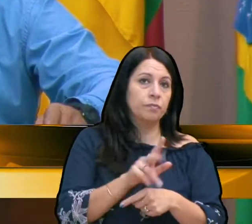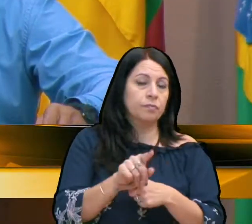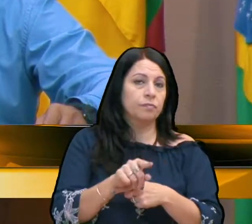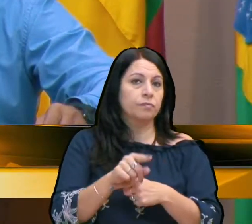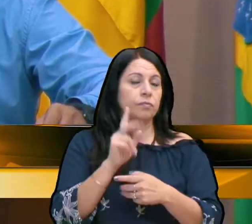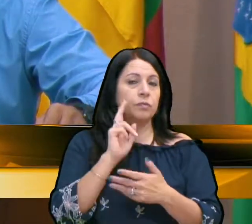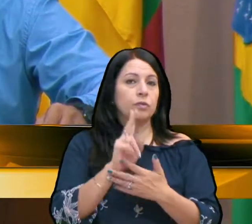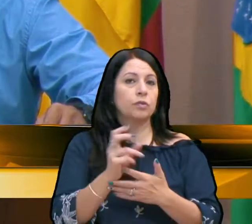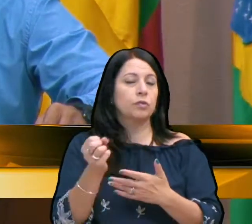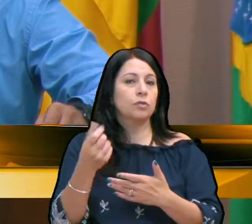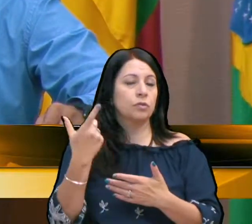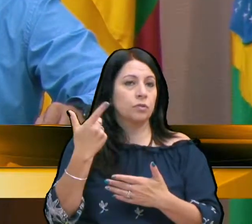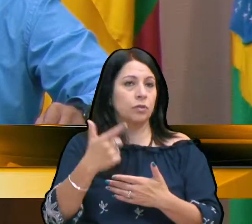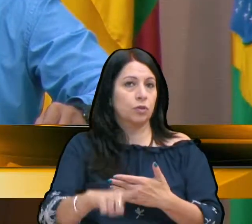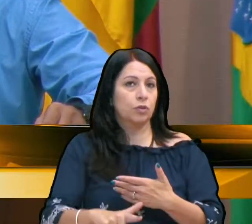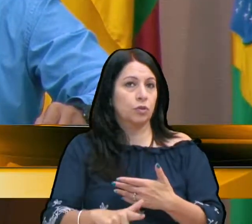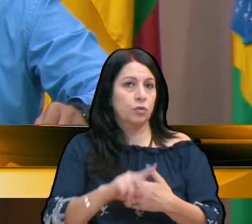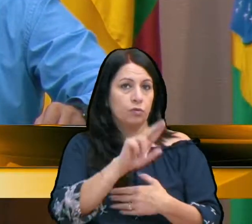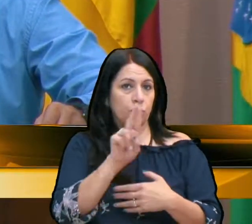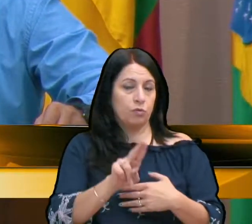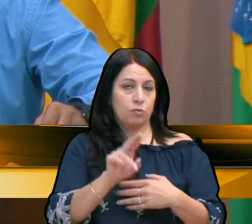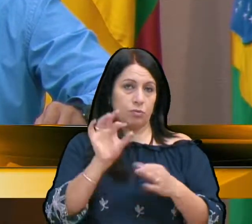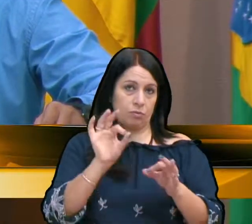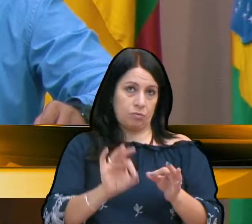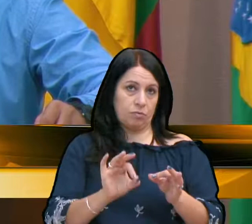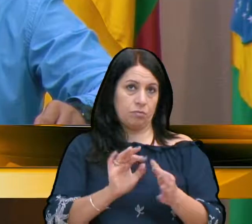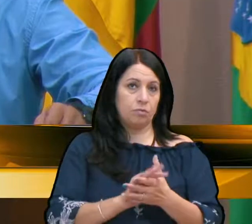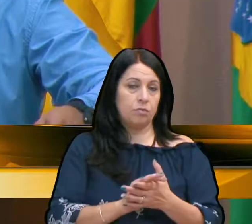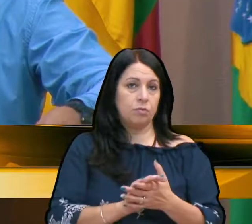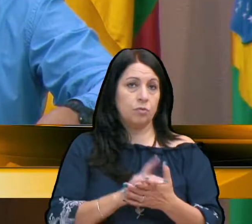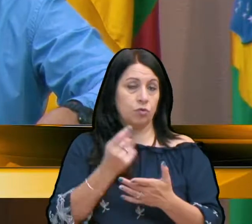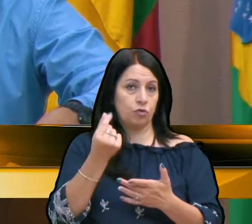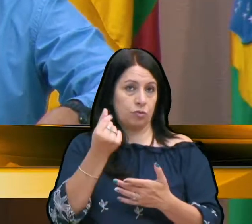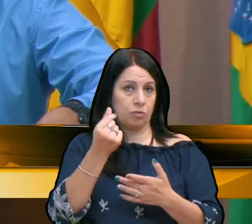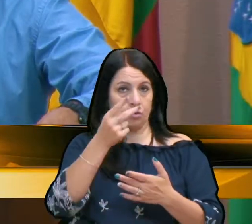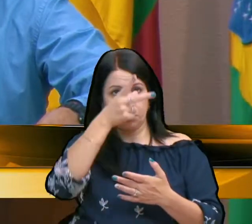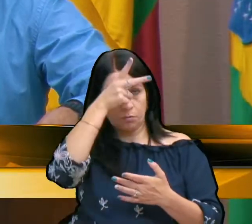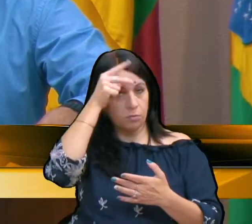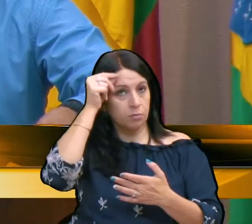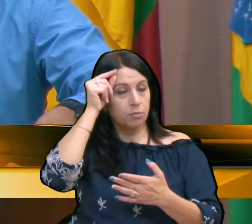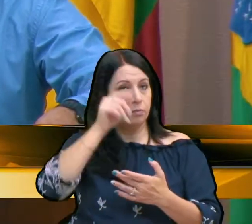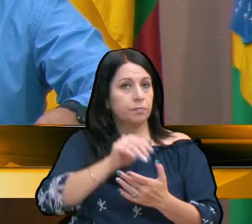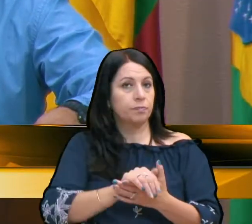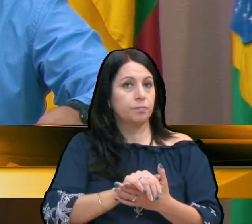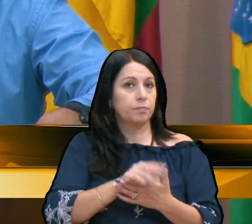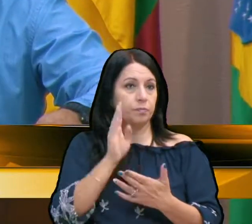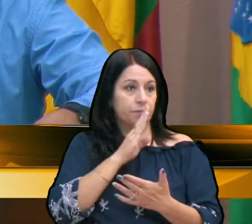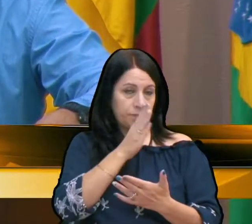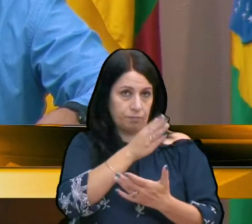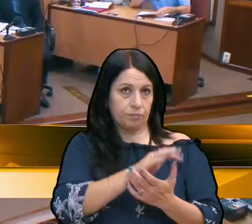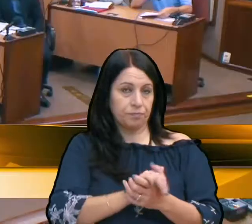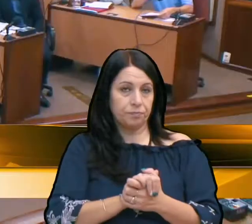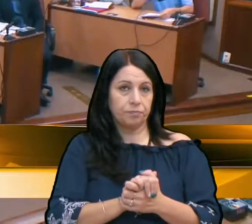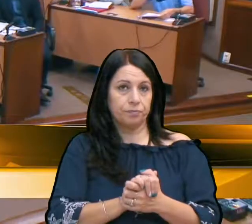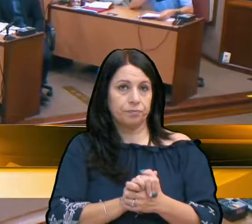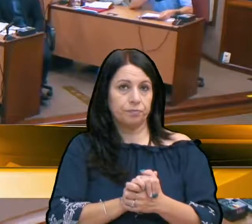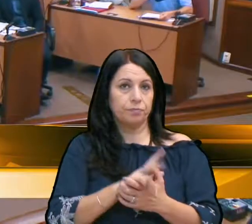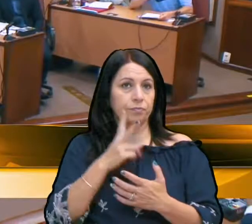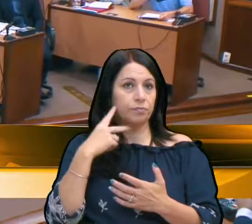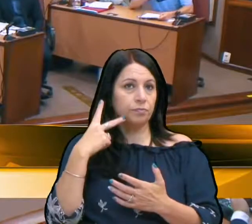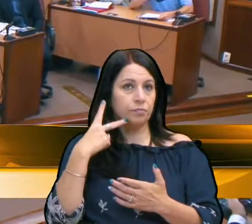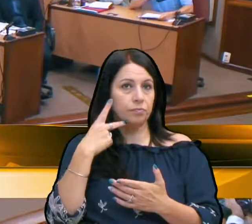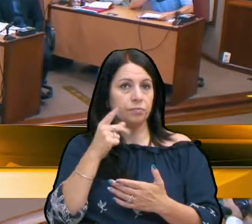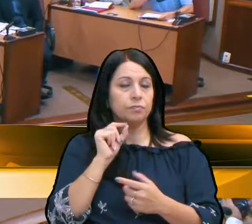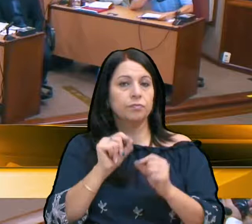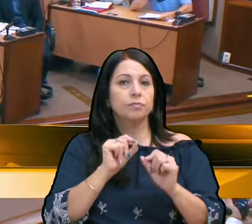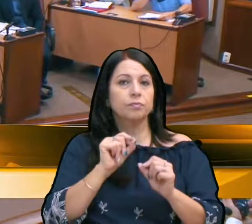para que novamente se use corretamente parte, o dinheiro público. Rapidamente, então, vereador Kiko. Vereador, o senhor falou